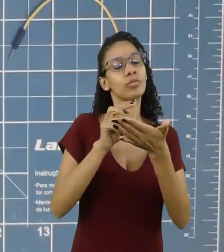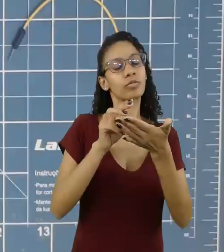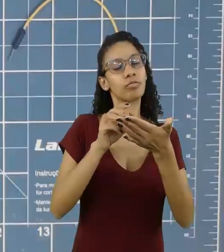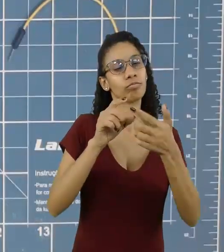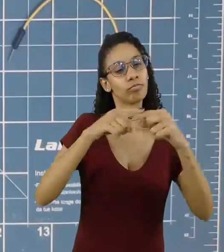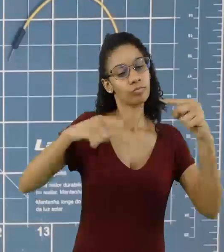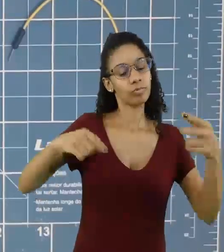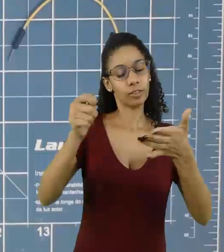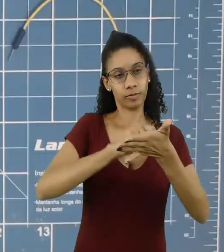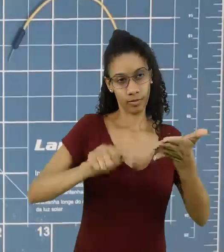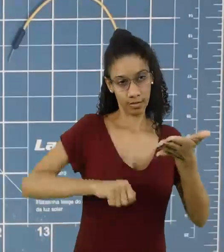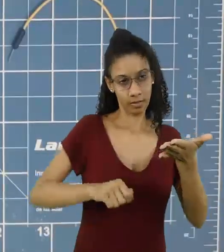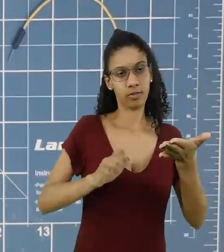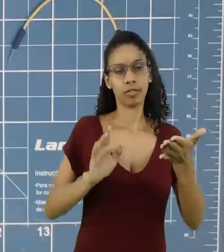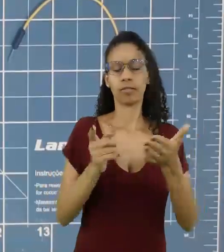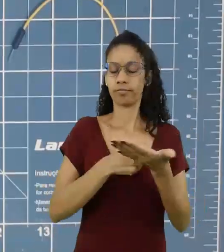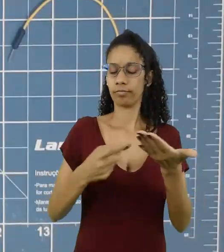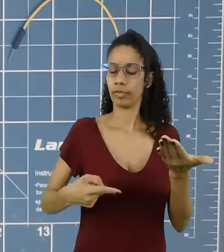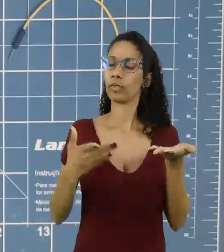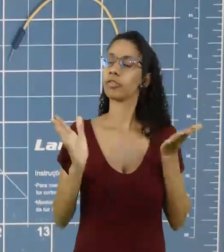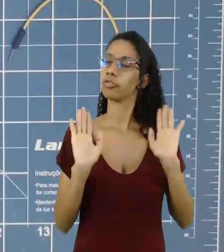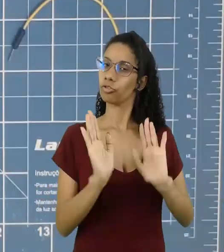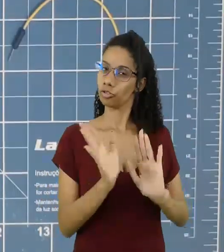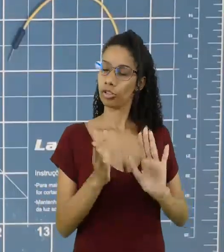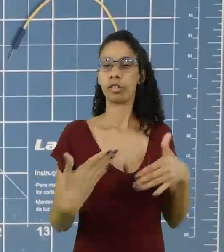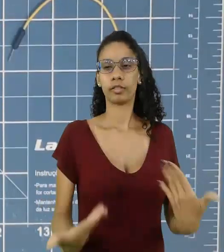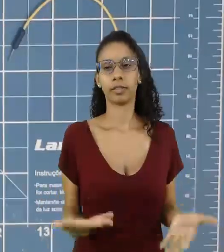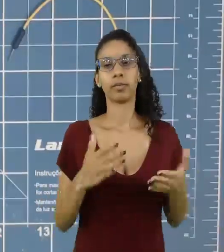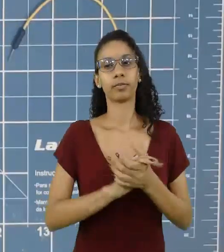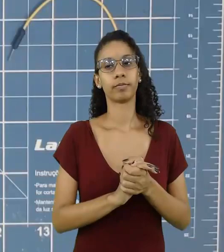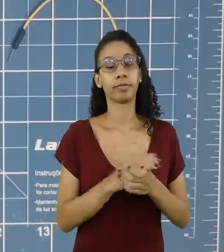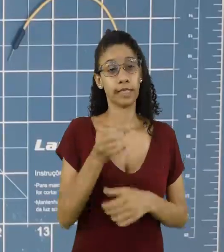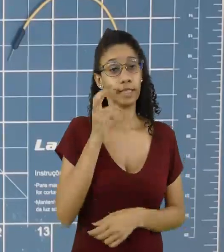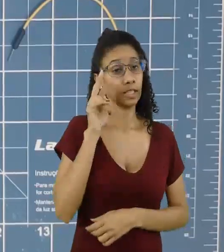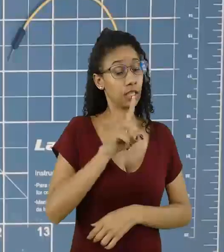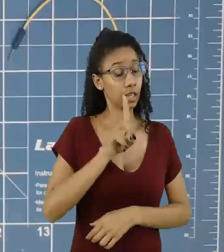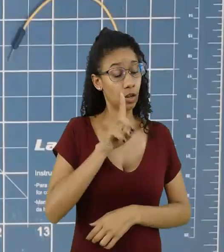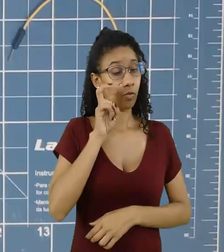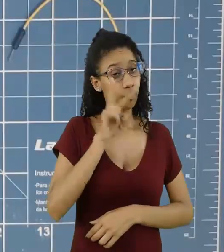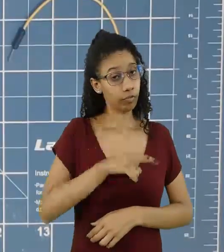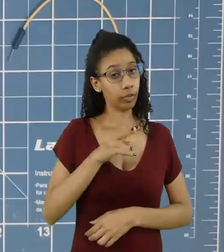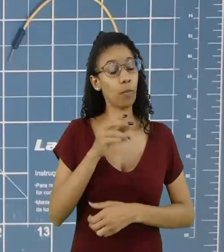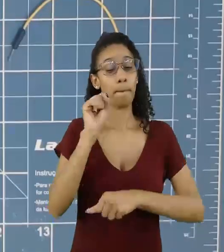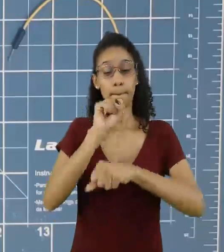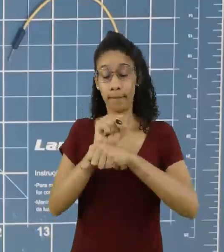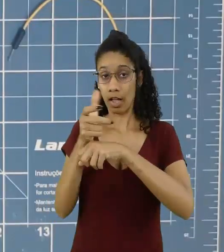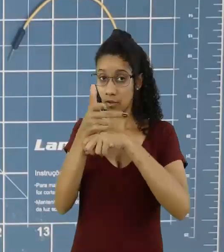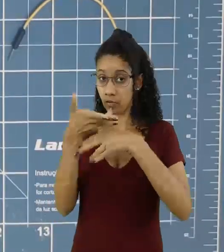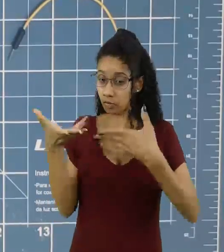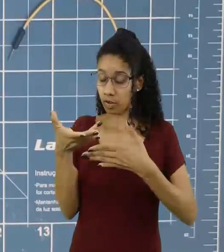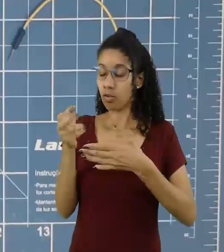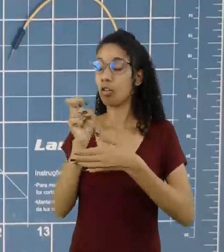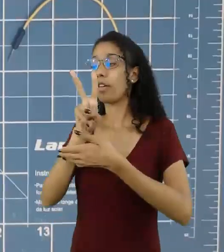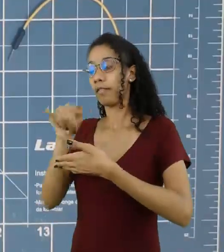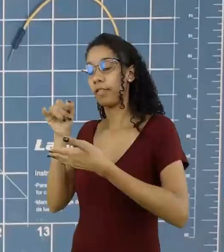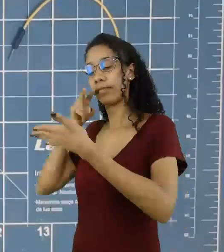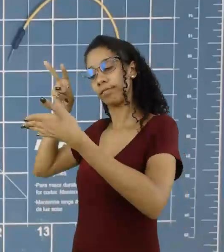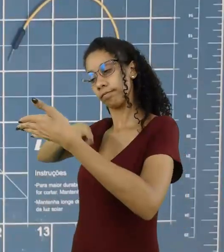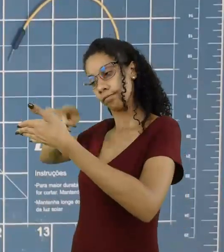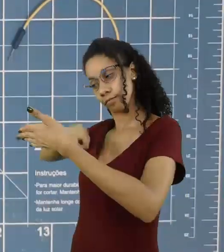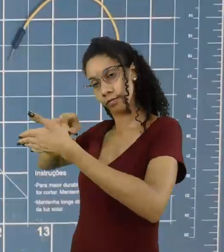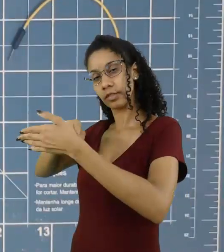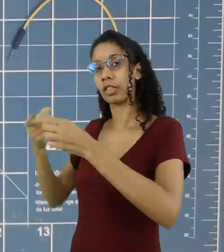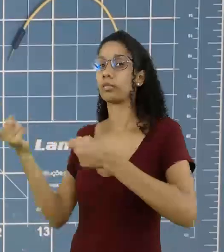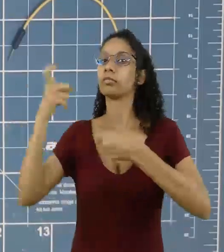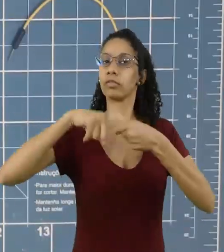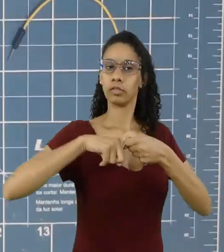viu no material escrito, né, na nossa apostila. Então, de novo, se você não viu ainda, pausa o vídeo, vai lá conferir, porque você vai precisar